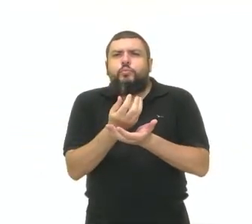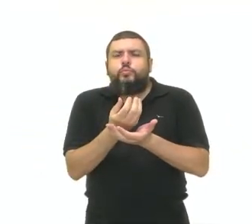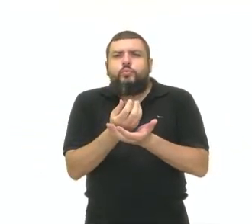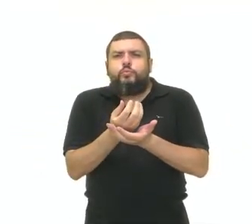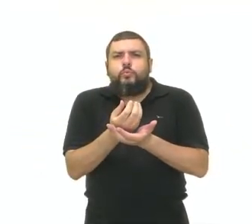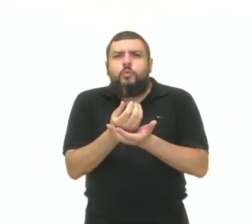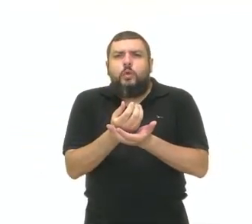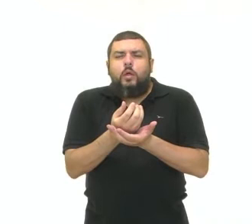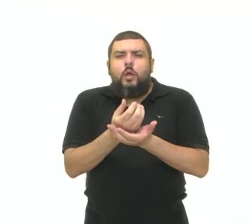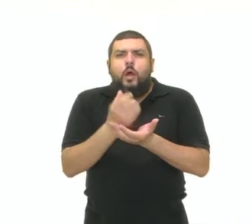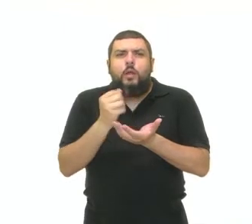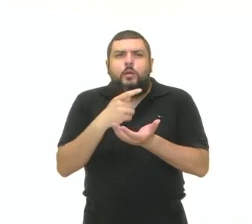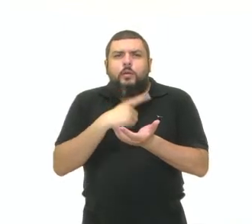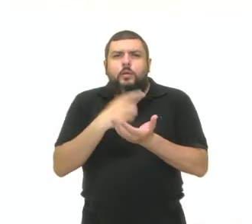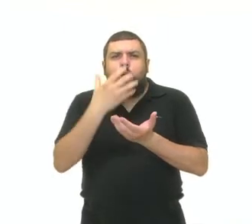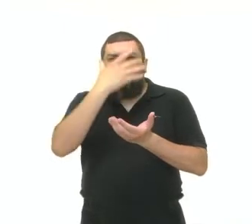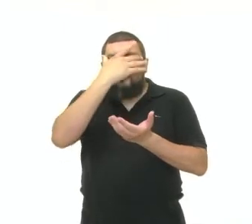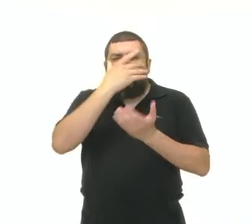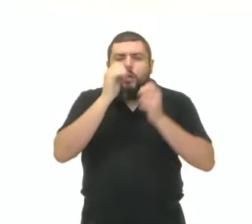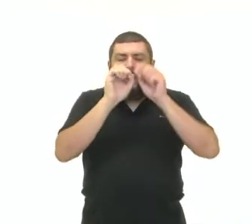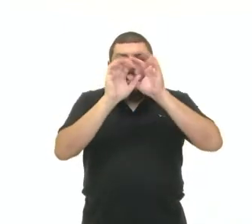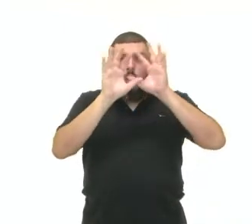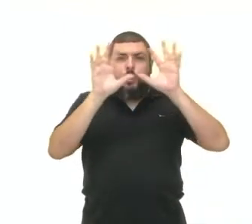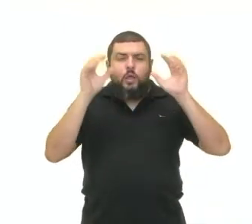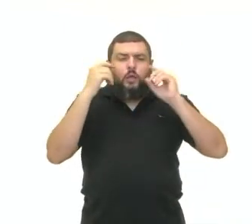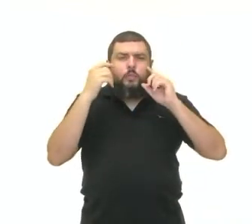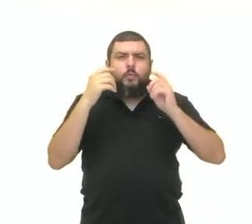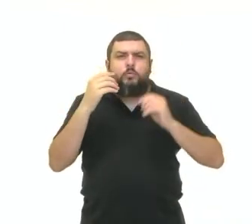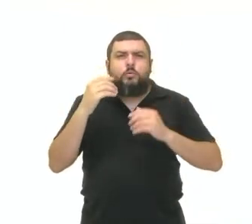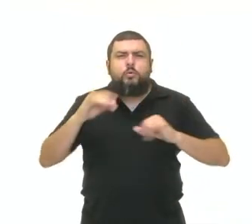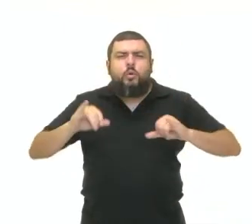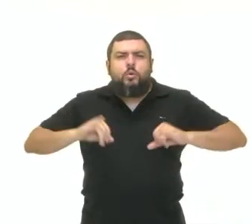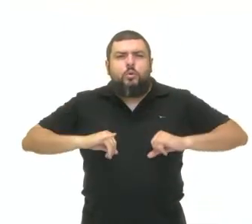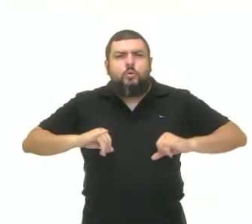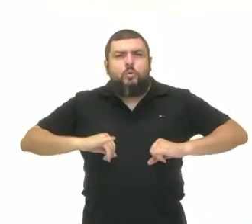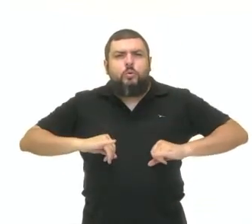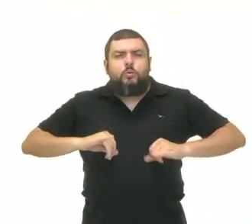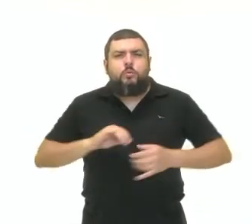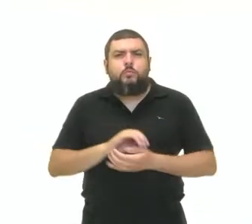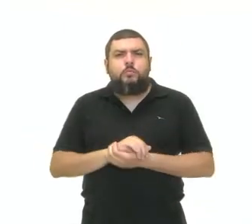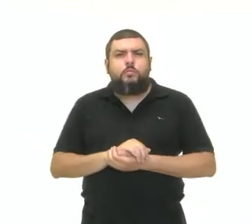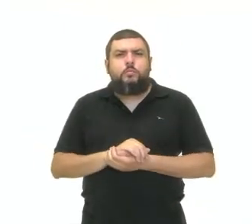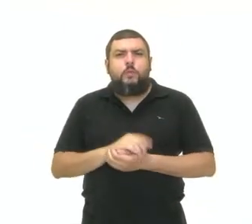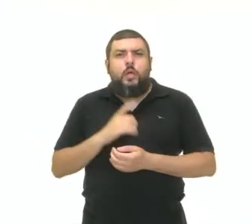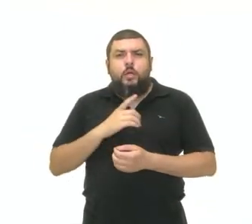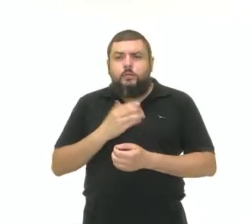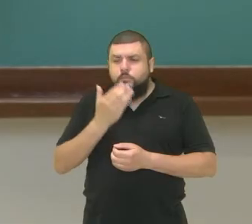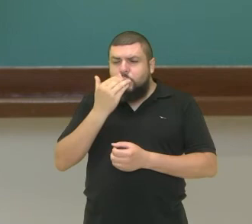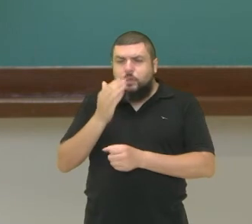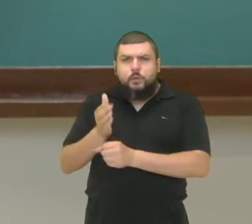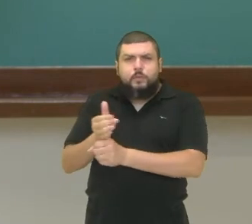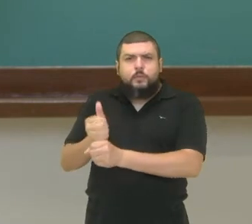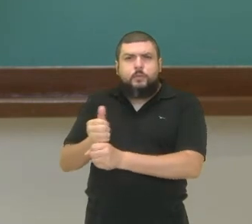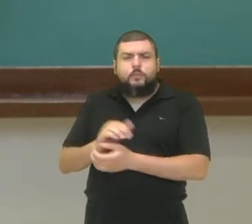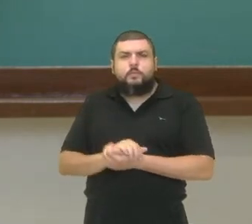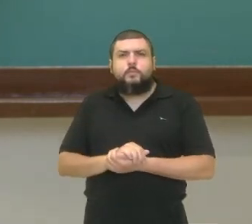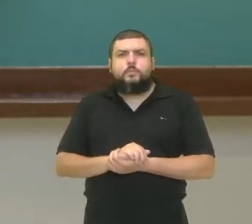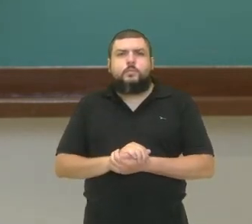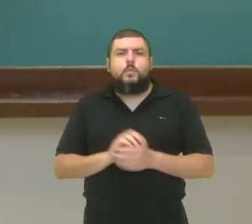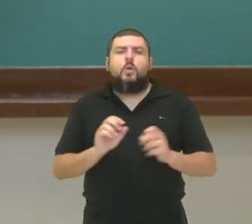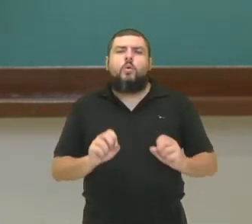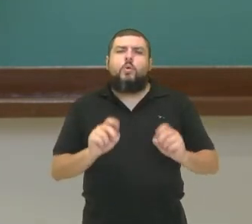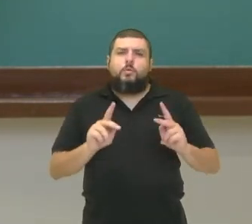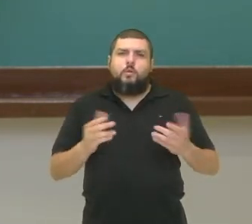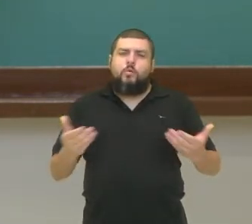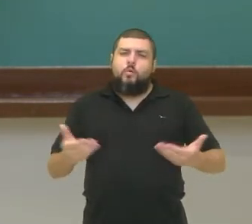o rosto deles extremamente sofrido, calejado, e você tem o alimento batata. Hoje em dia, nós comemos batata e